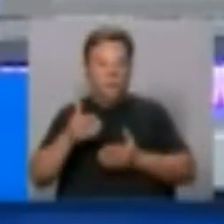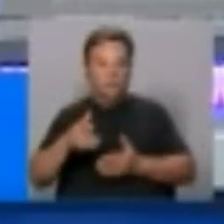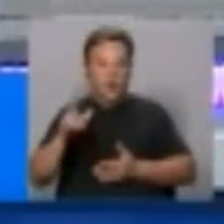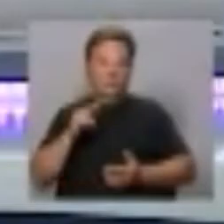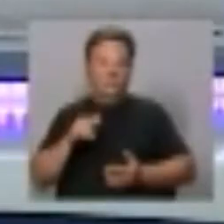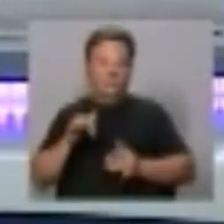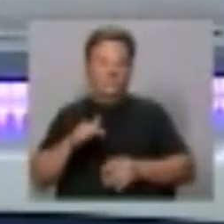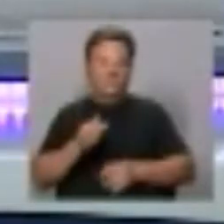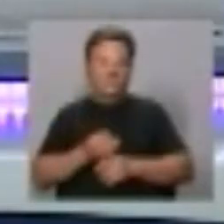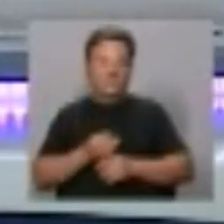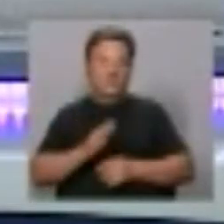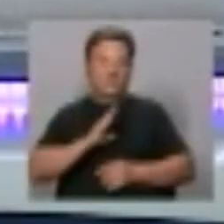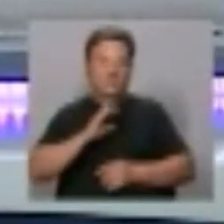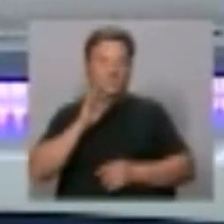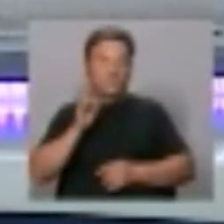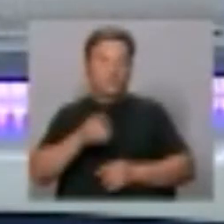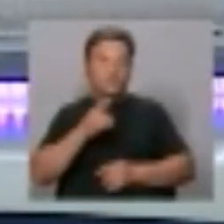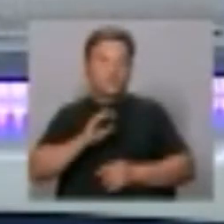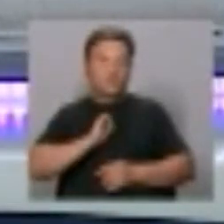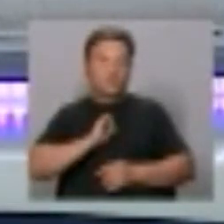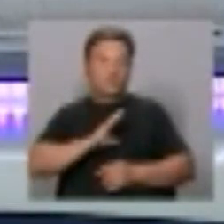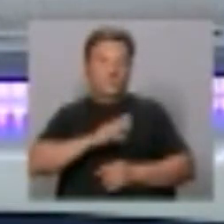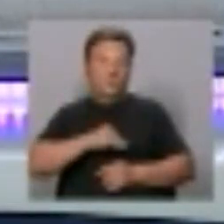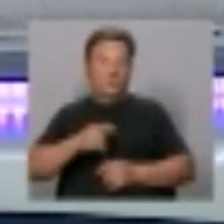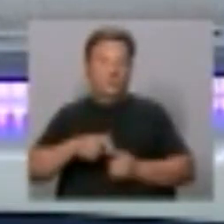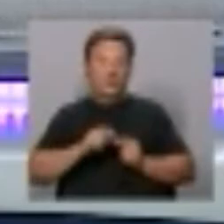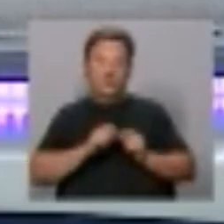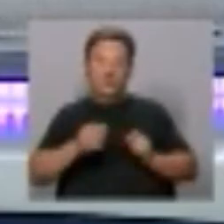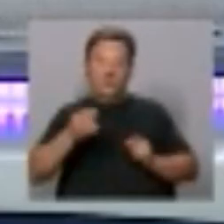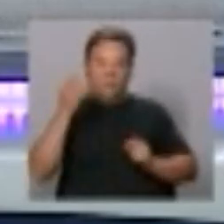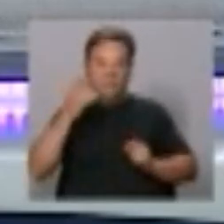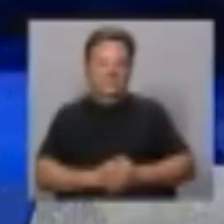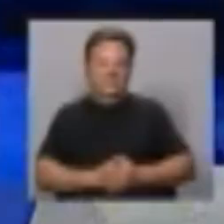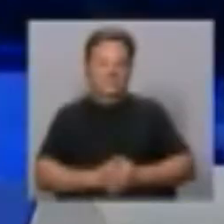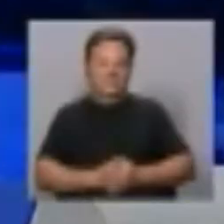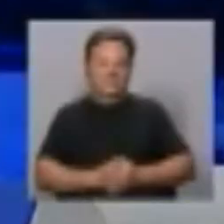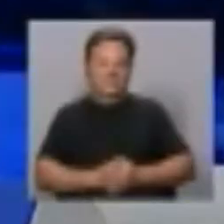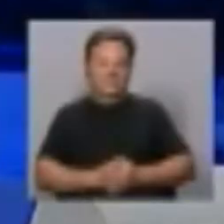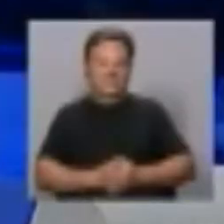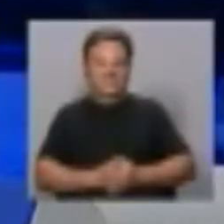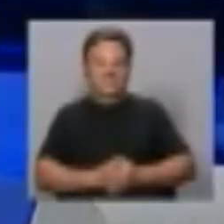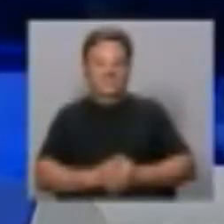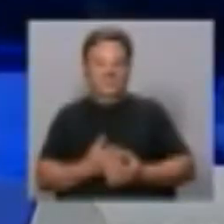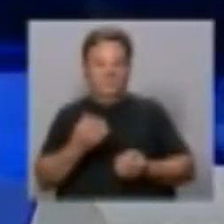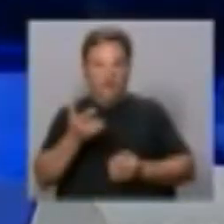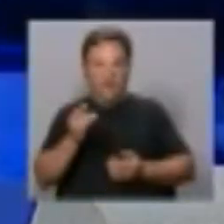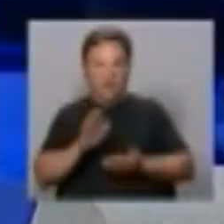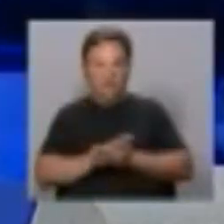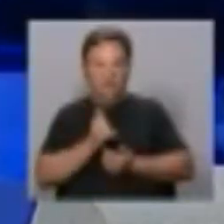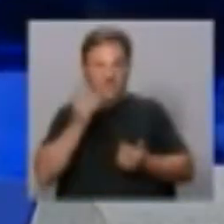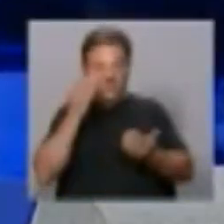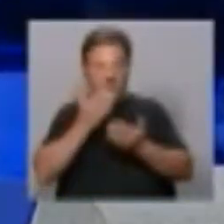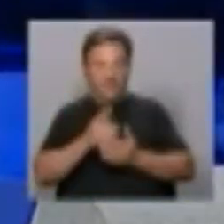a coleção Músicas do Mundo durante 9 dias, músicas de 36... Foi tal, Jornal. Boa noite. Até amanhã.